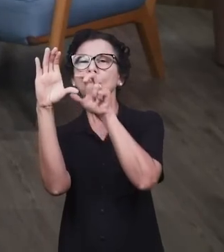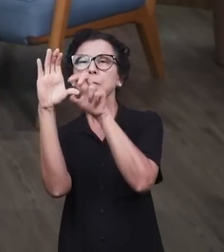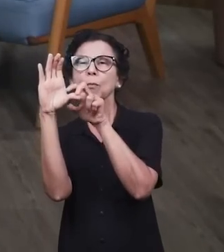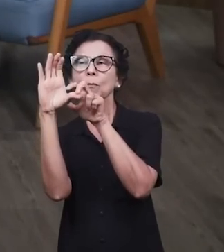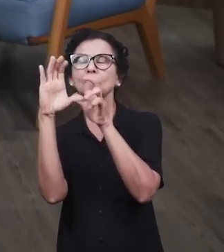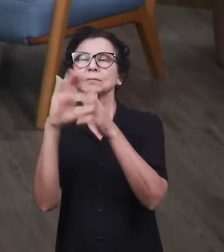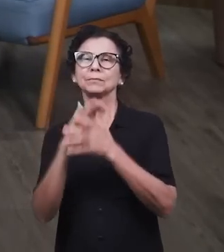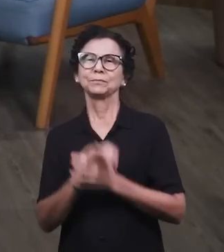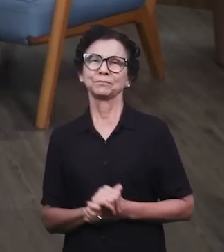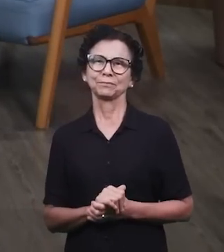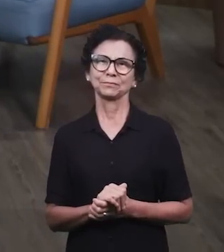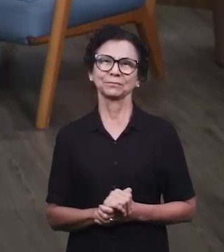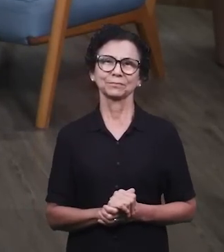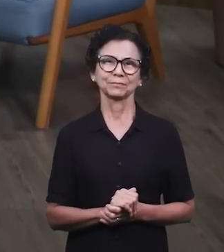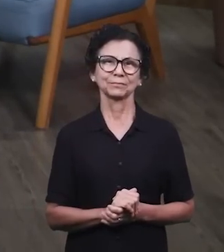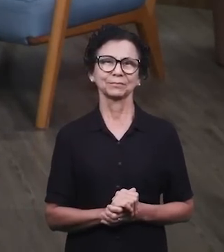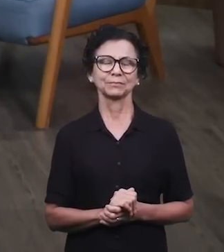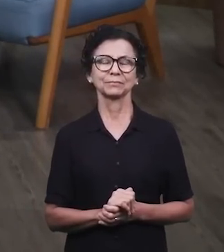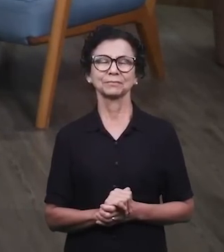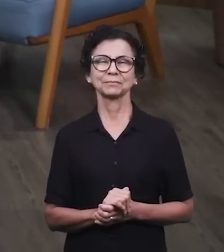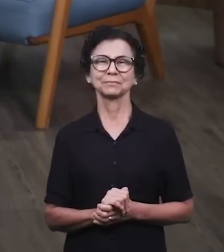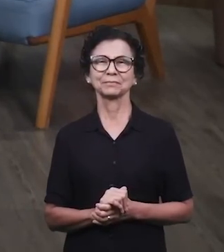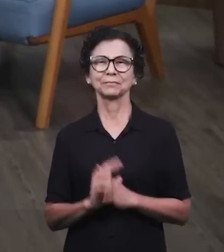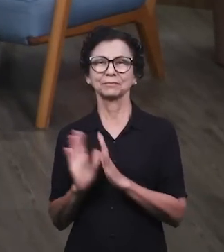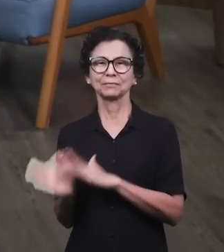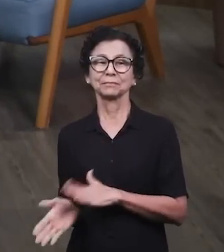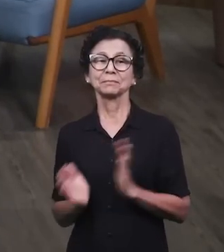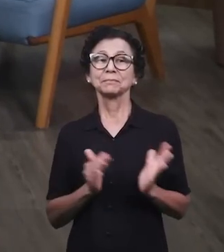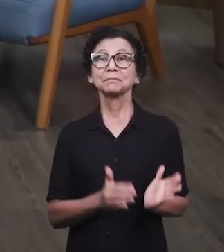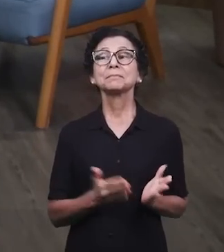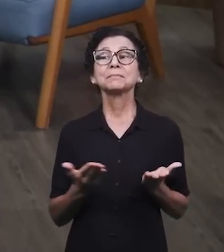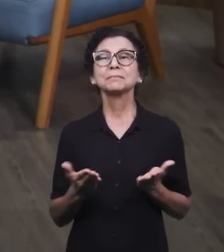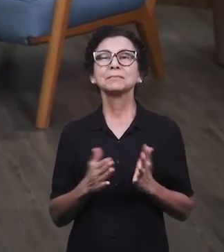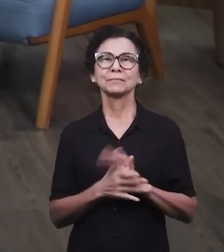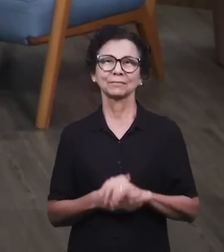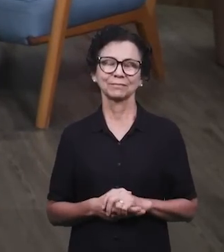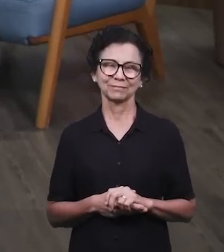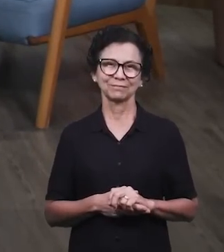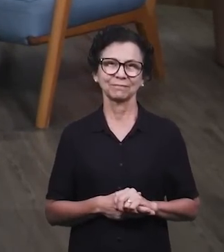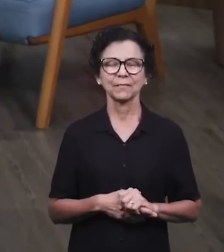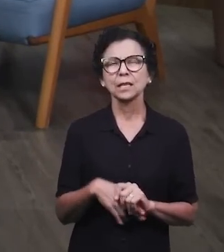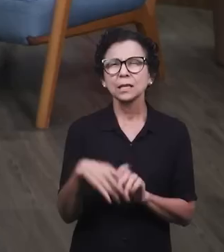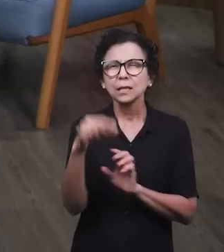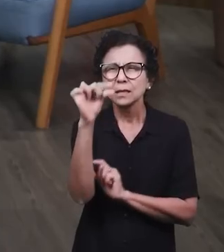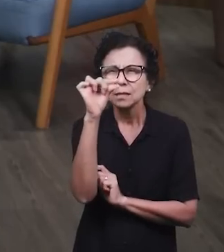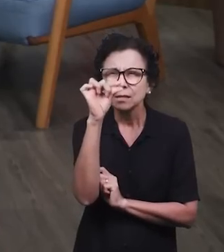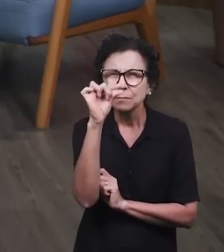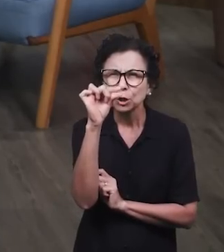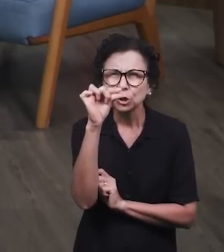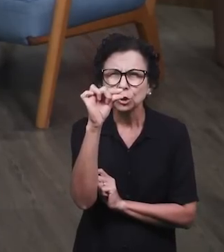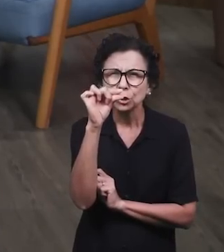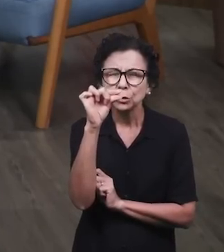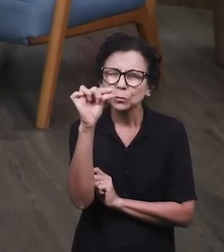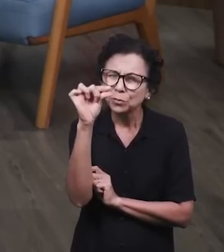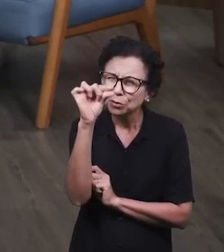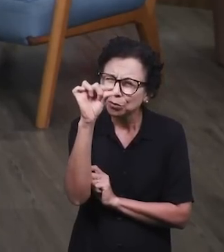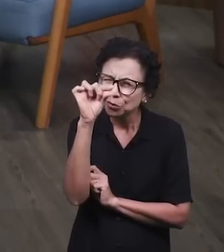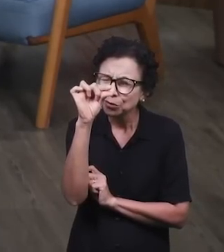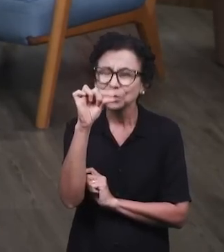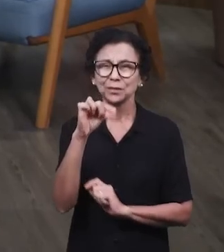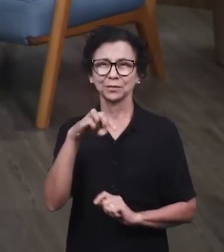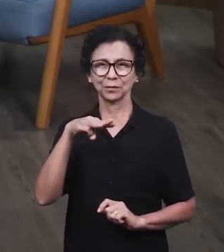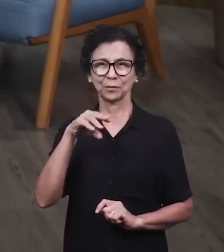plantas e faz-se uma árvore de sorte que vêm as aves do céu e se aninham nos seus ramos. Semente do